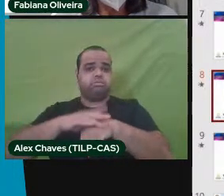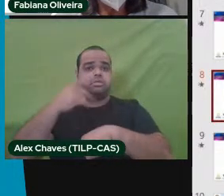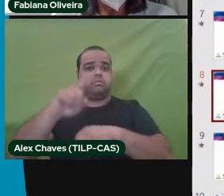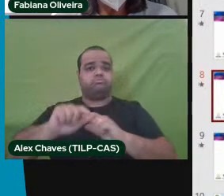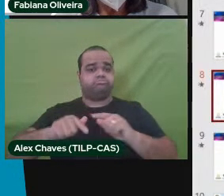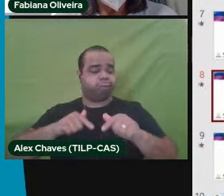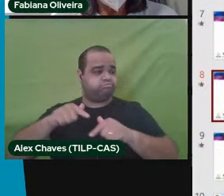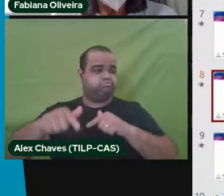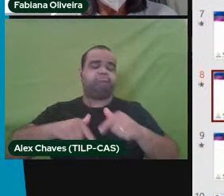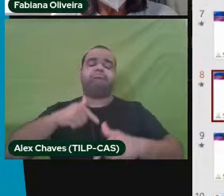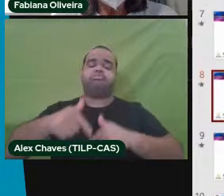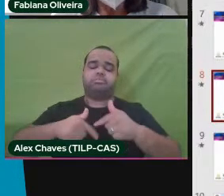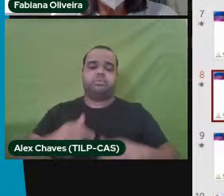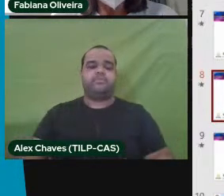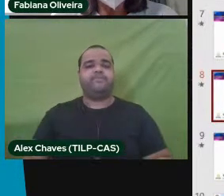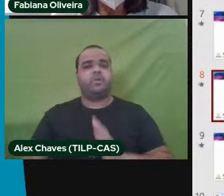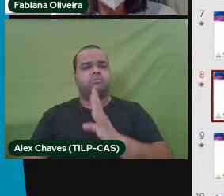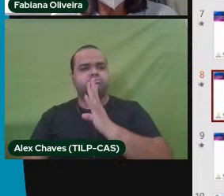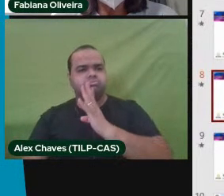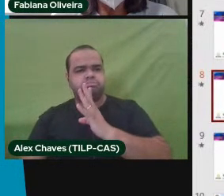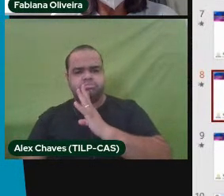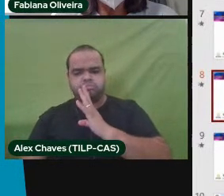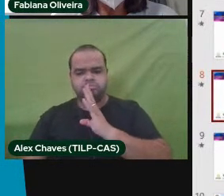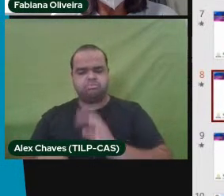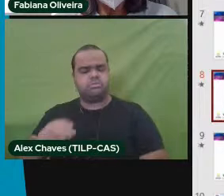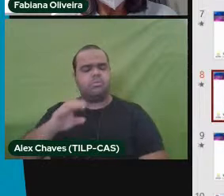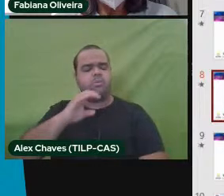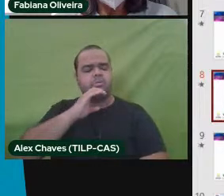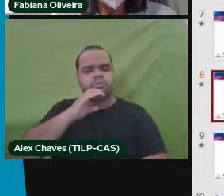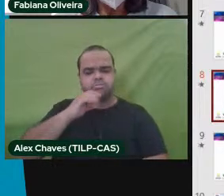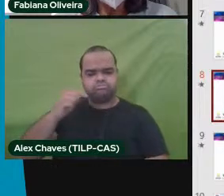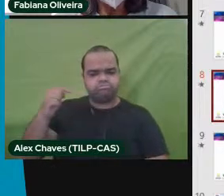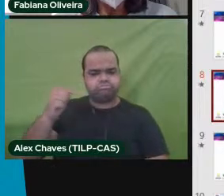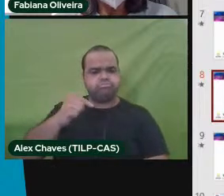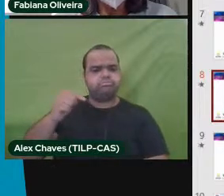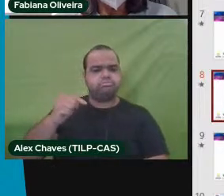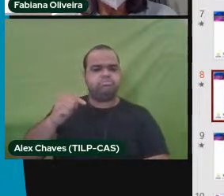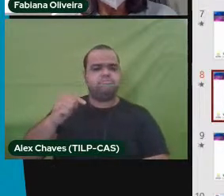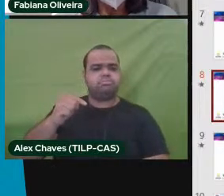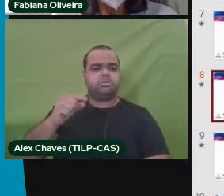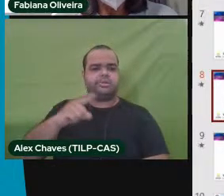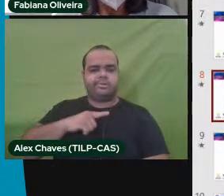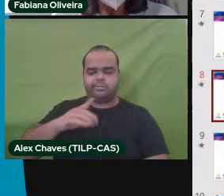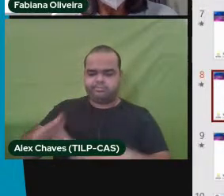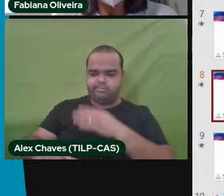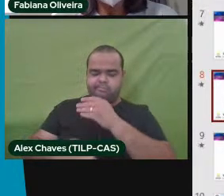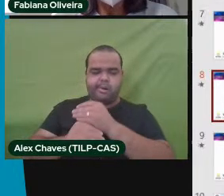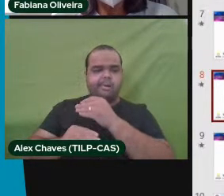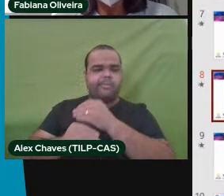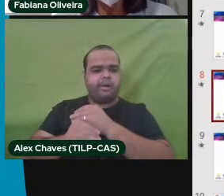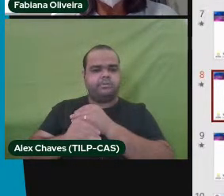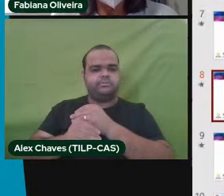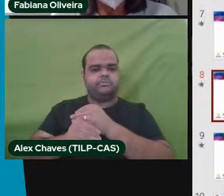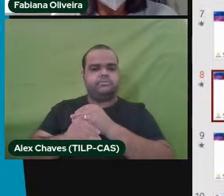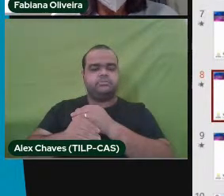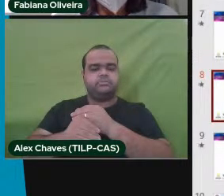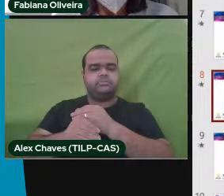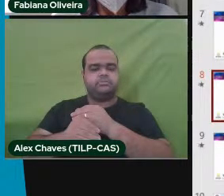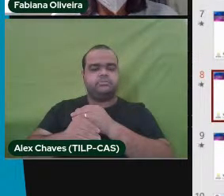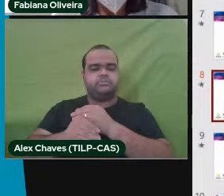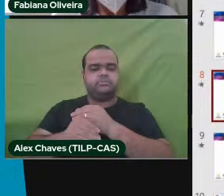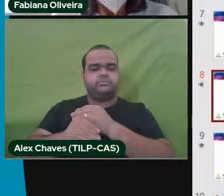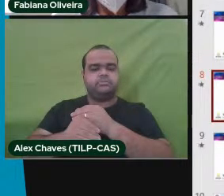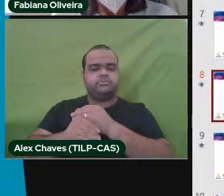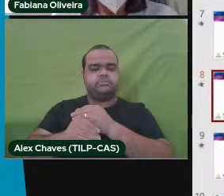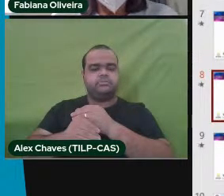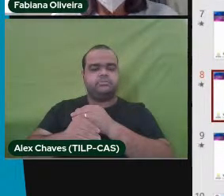Conhecedor desse conhecimento, que é um conhecimento construído, um conhecimento